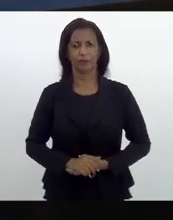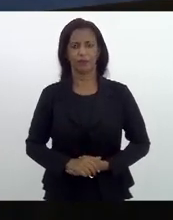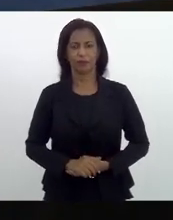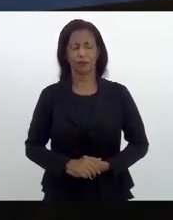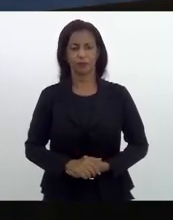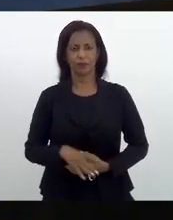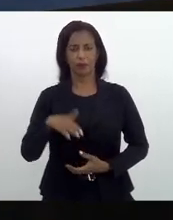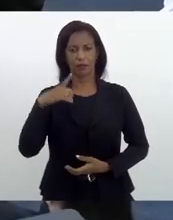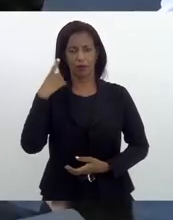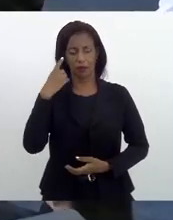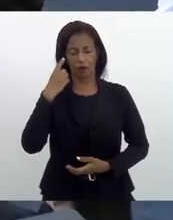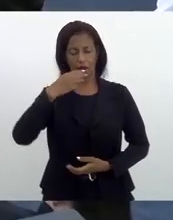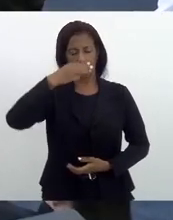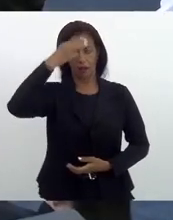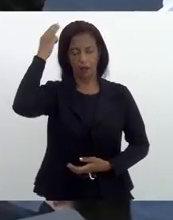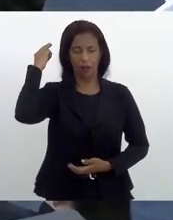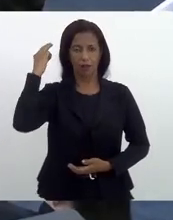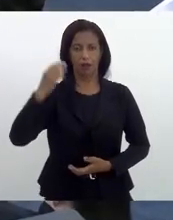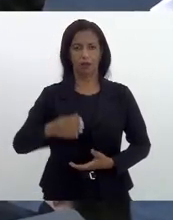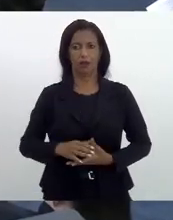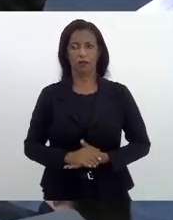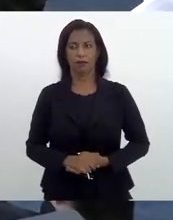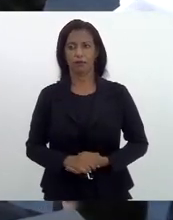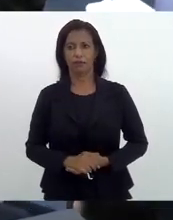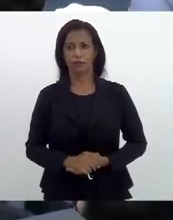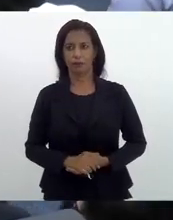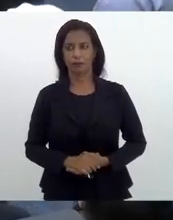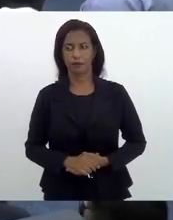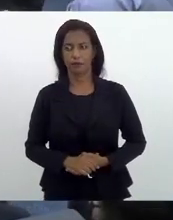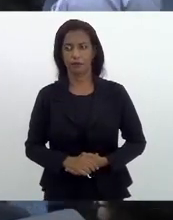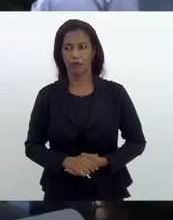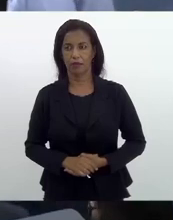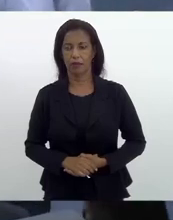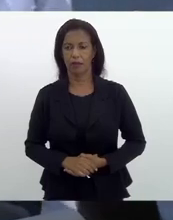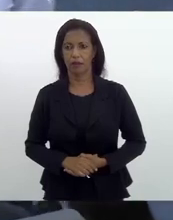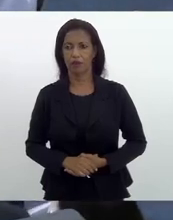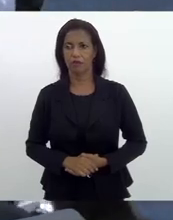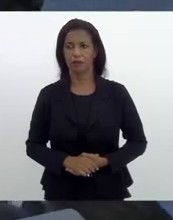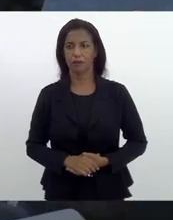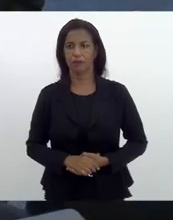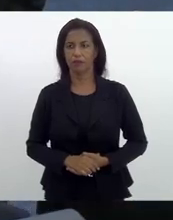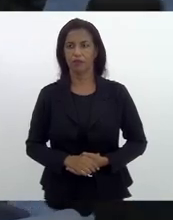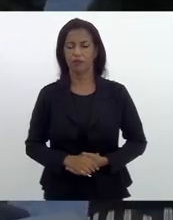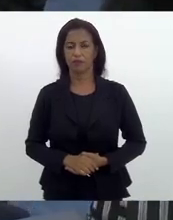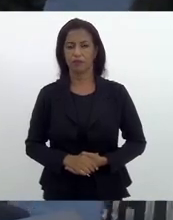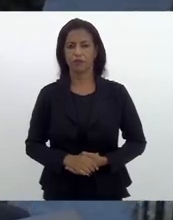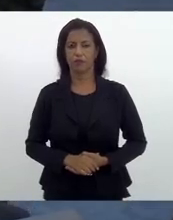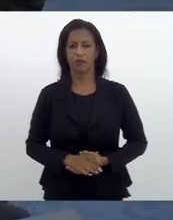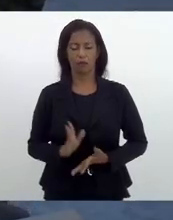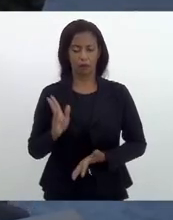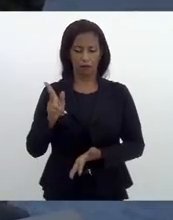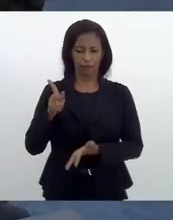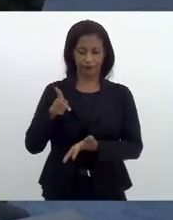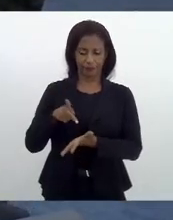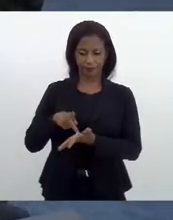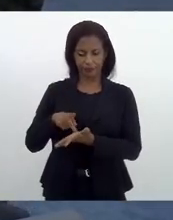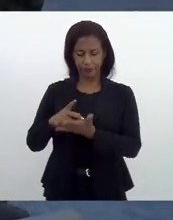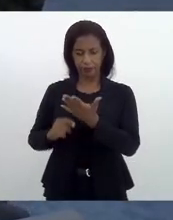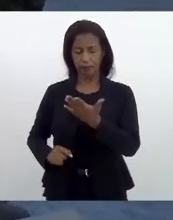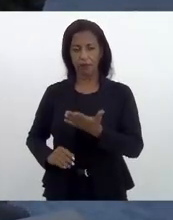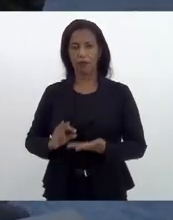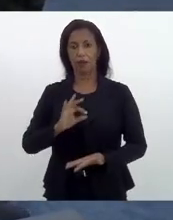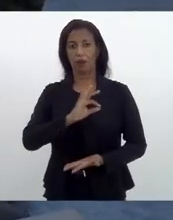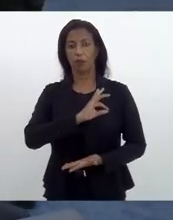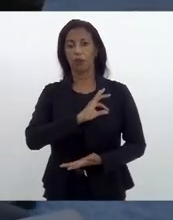Deputado Márcio, e aí eu vou dar um encaminhamento. Eu quero... Sérgio, de fato, a questão da